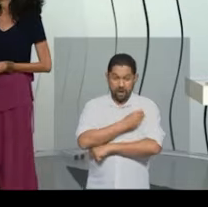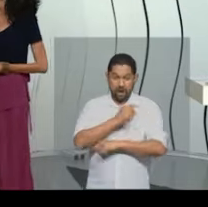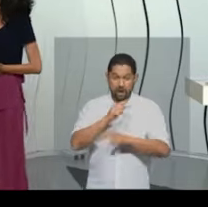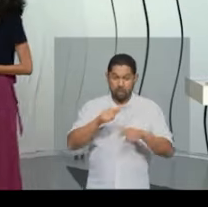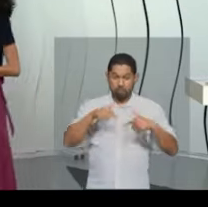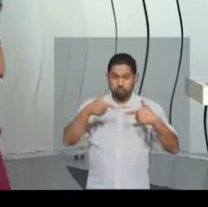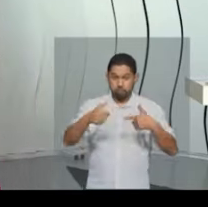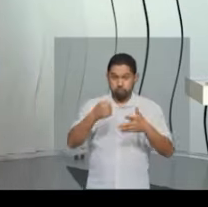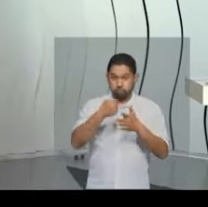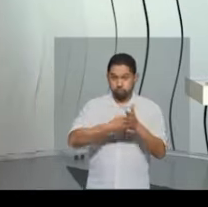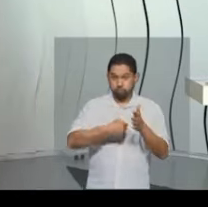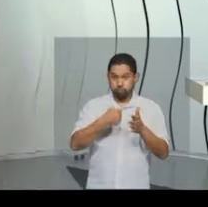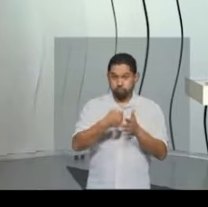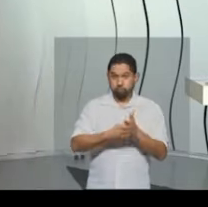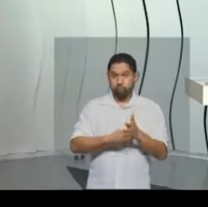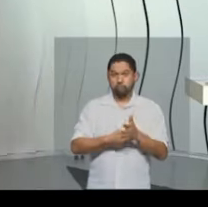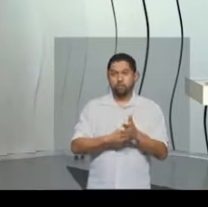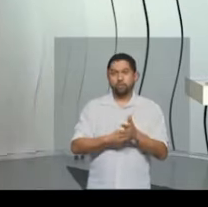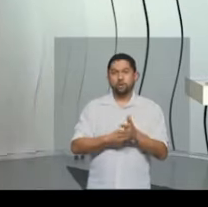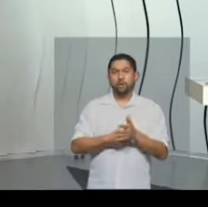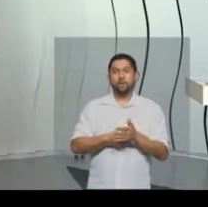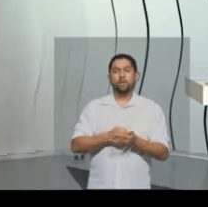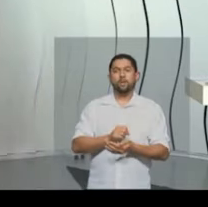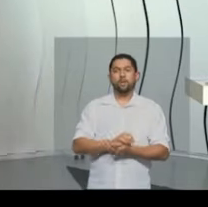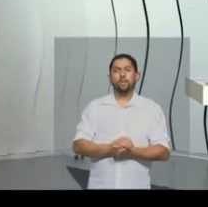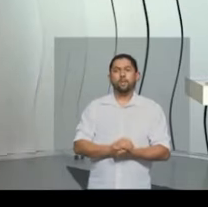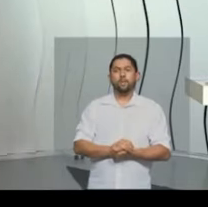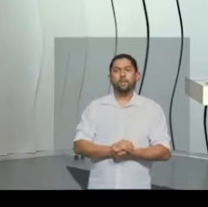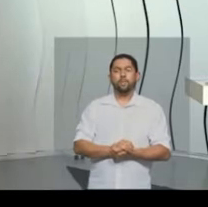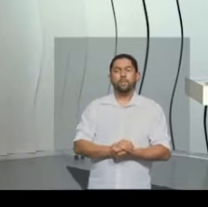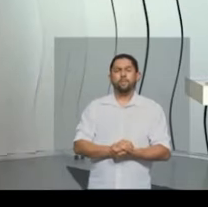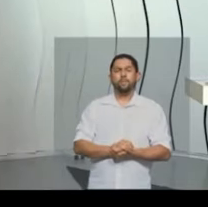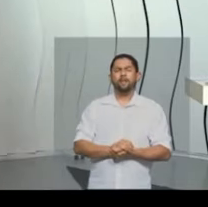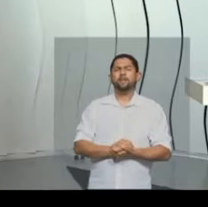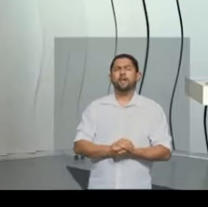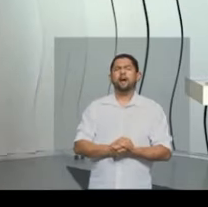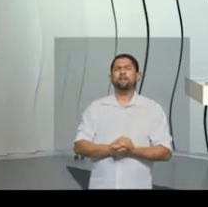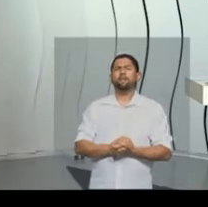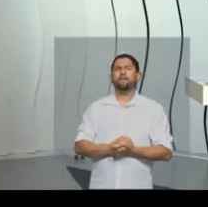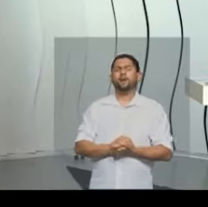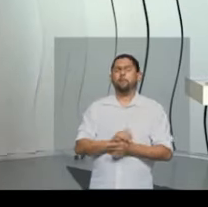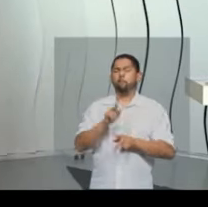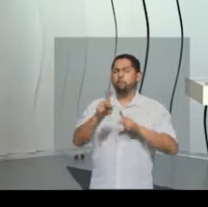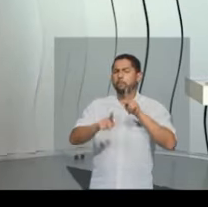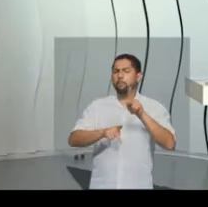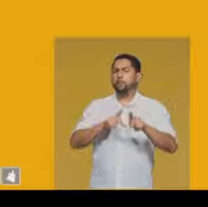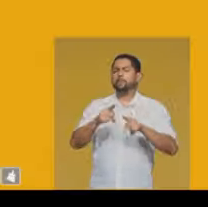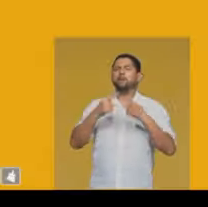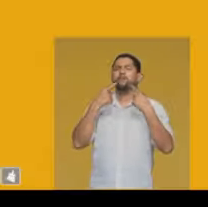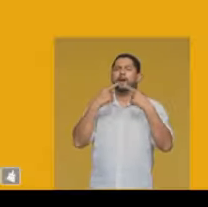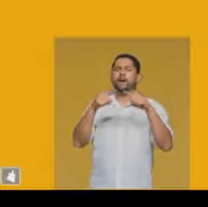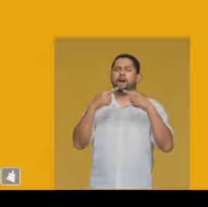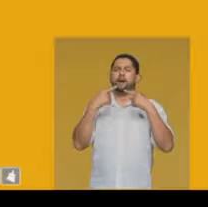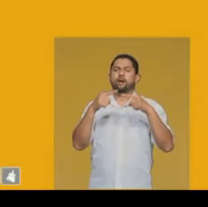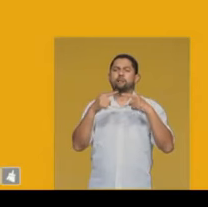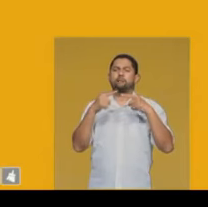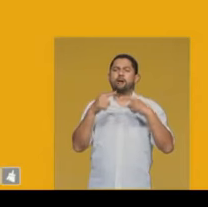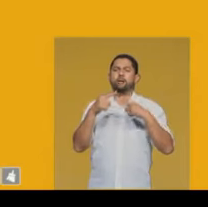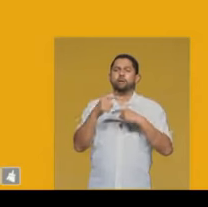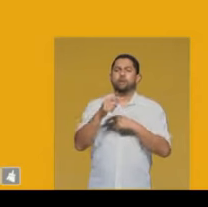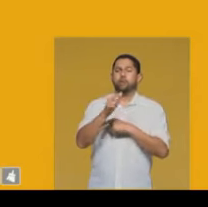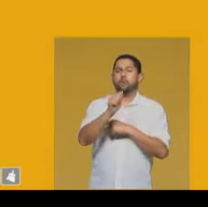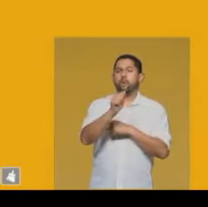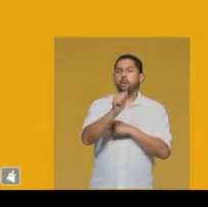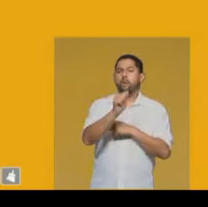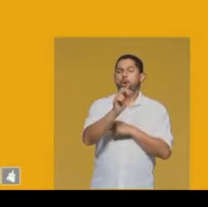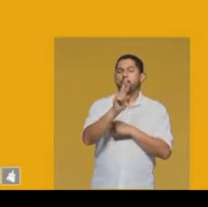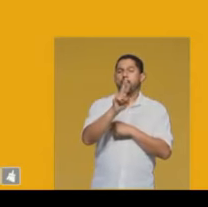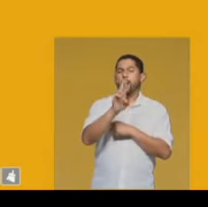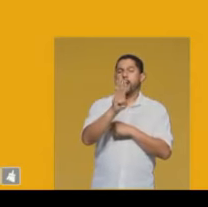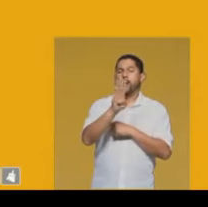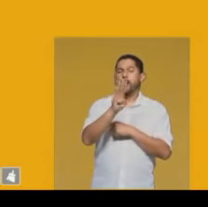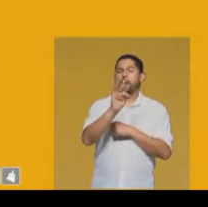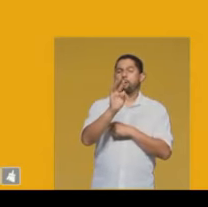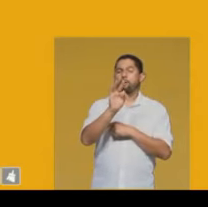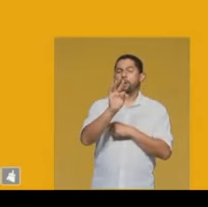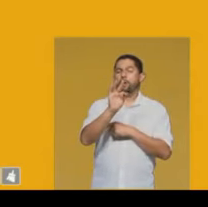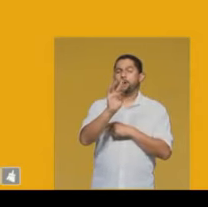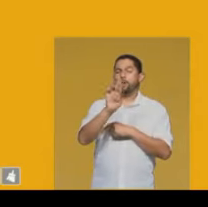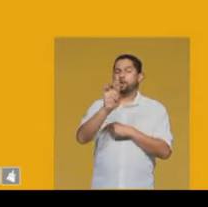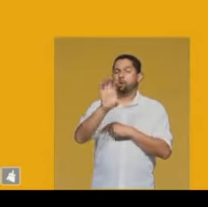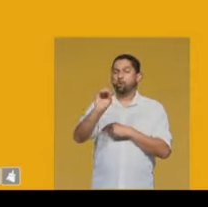contra o arbítrio governamental. O que quer dizer arbítrio governamental? As decisões do